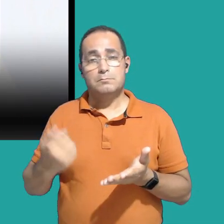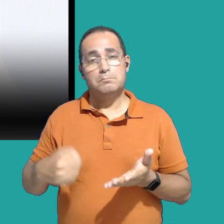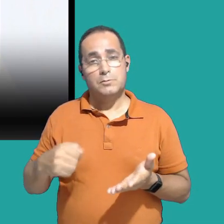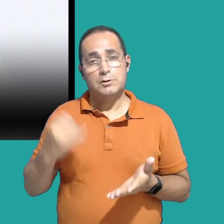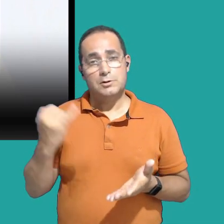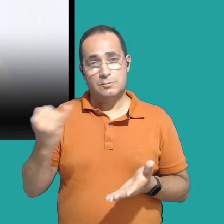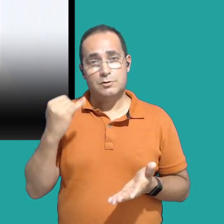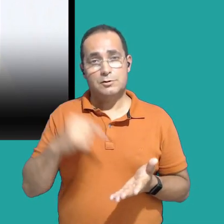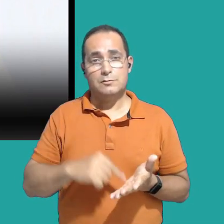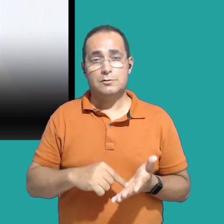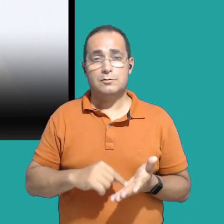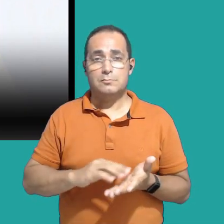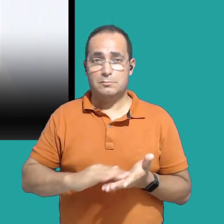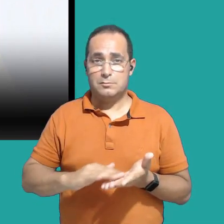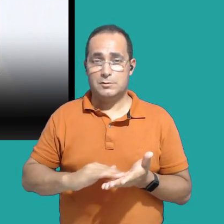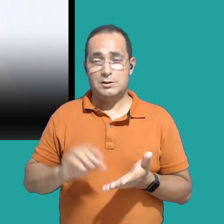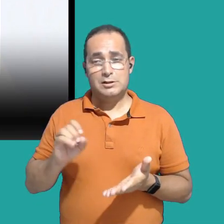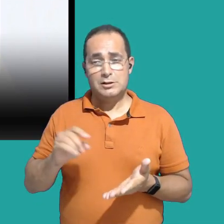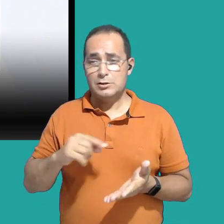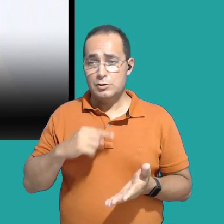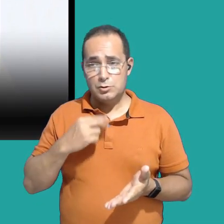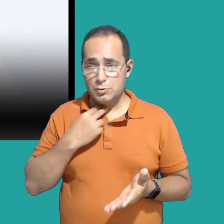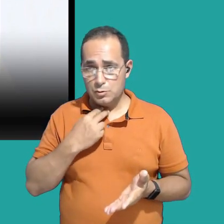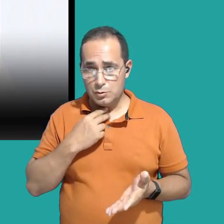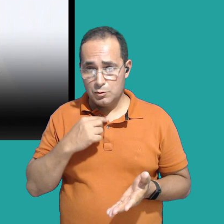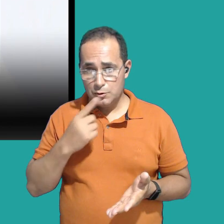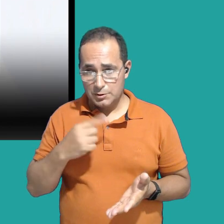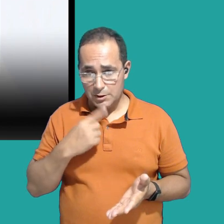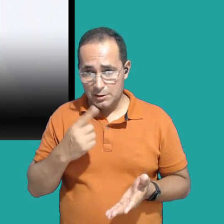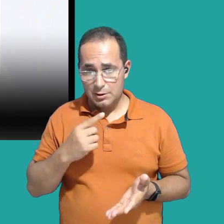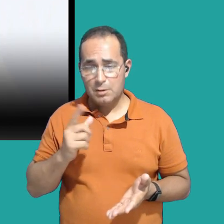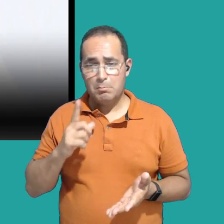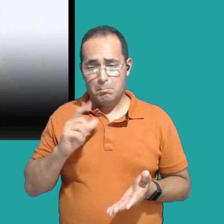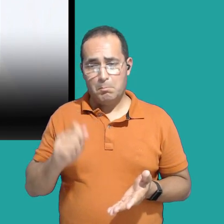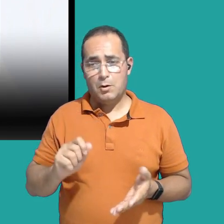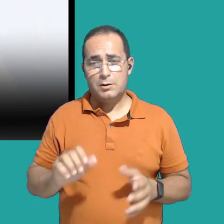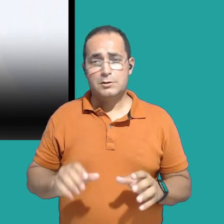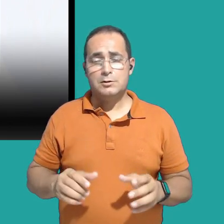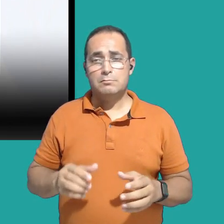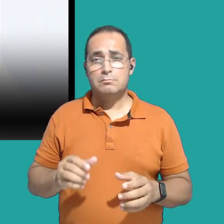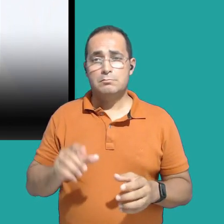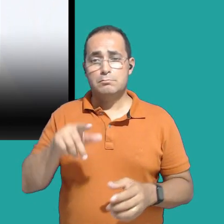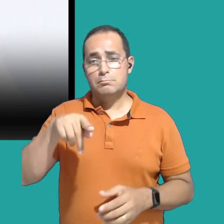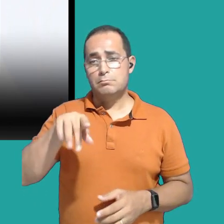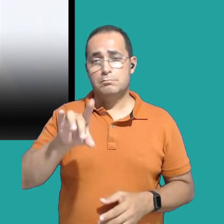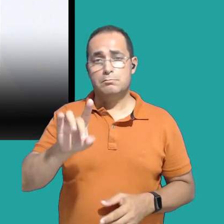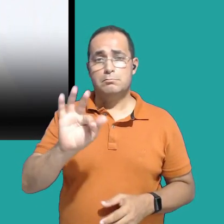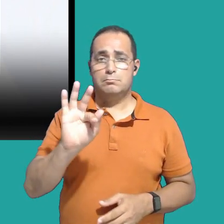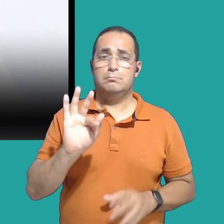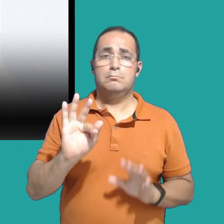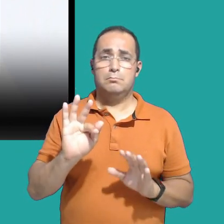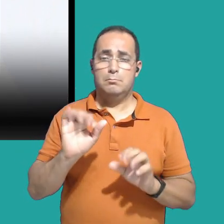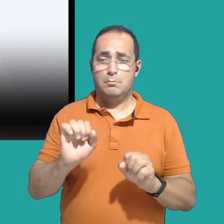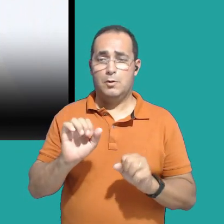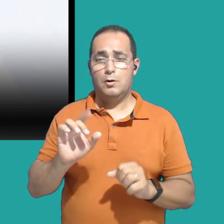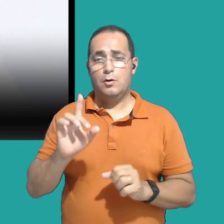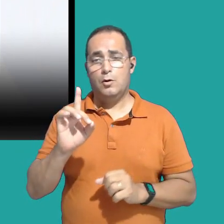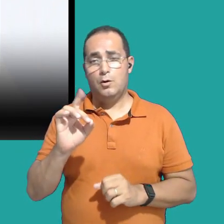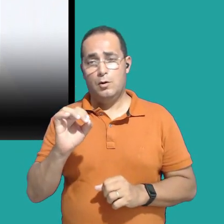como é a escrita das palavras. Então, se possível, o livro ser em braille, mas se não for possível, que ele seja no formato digital.